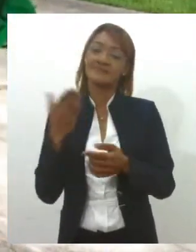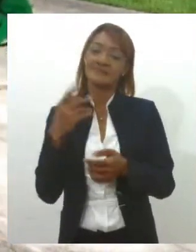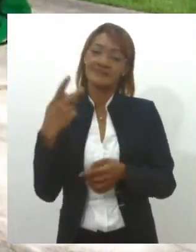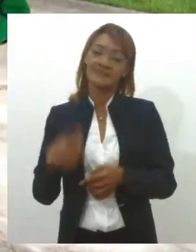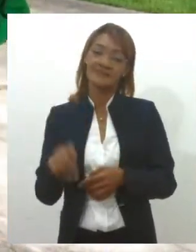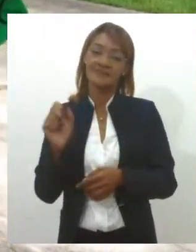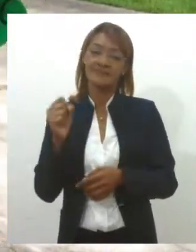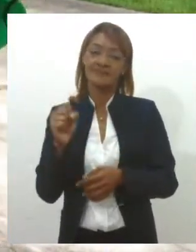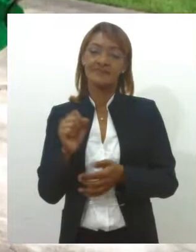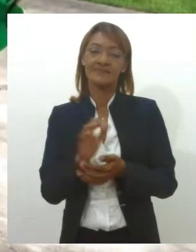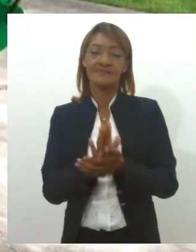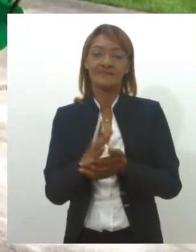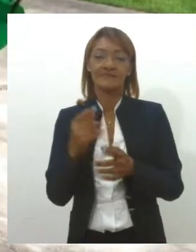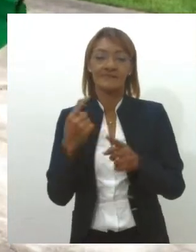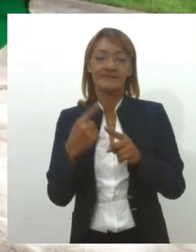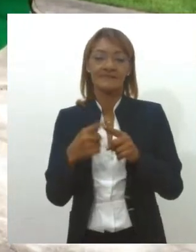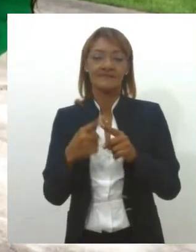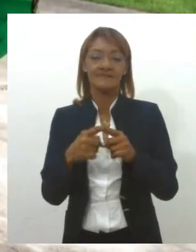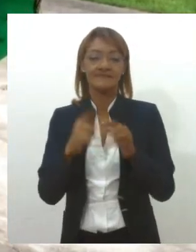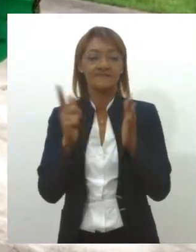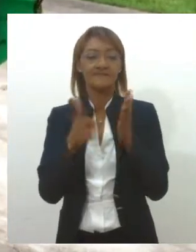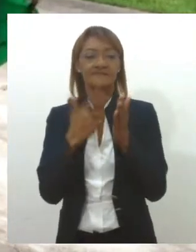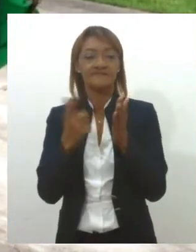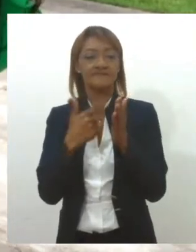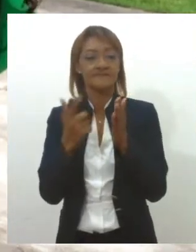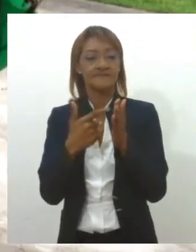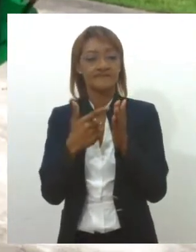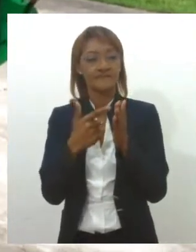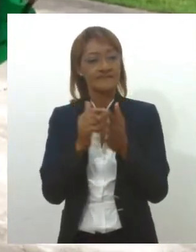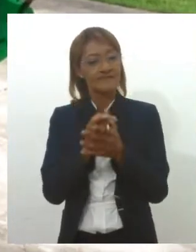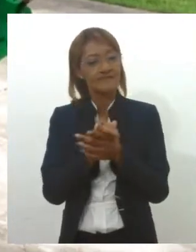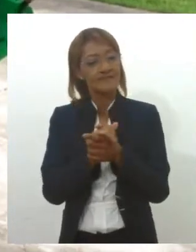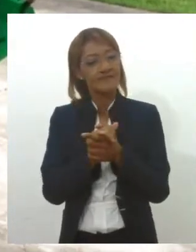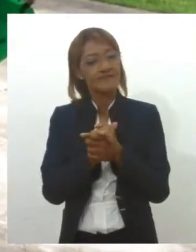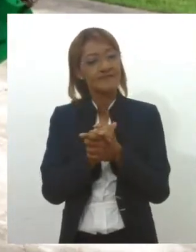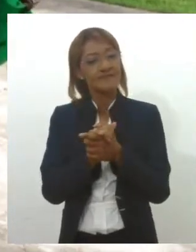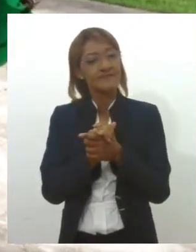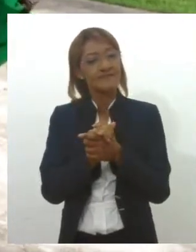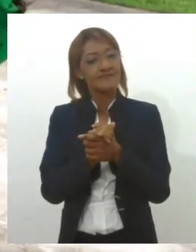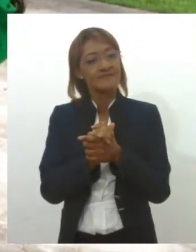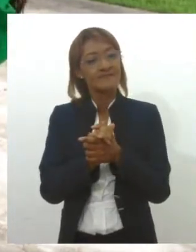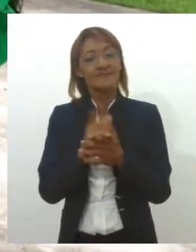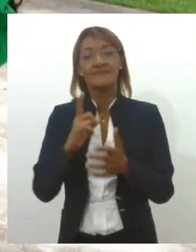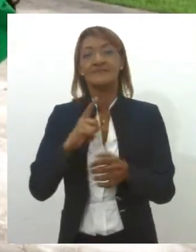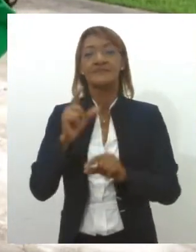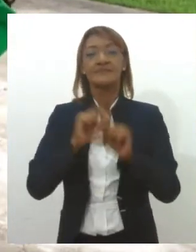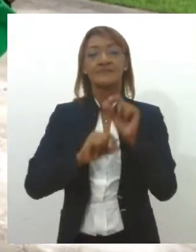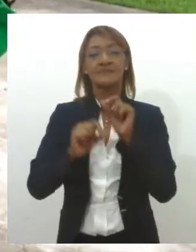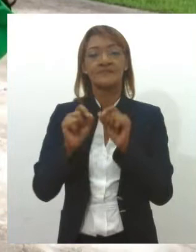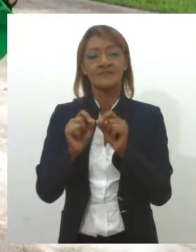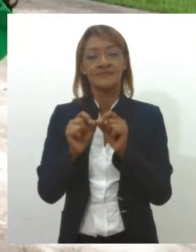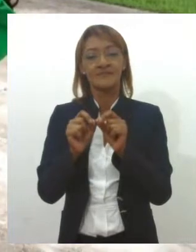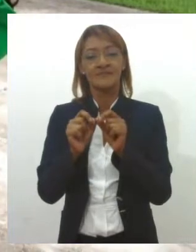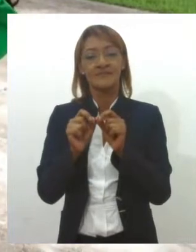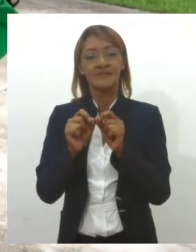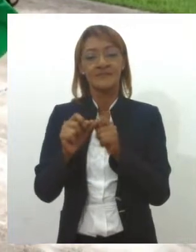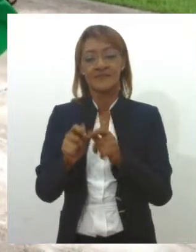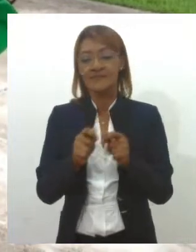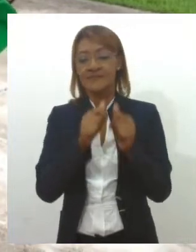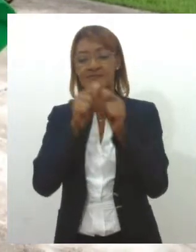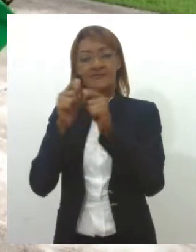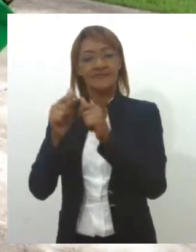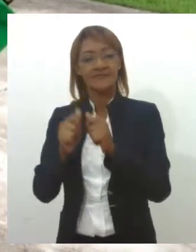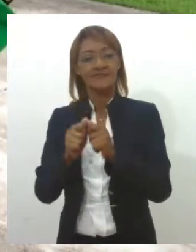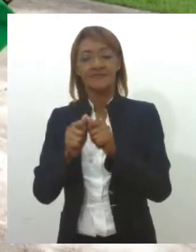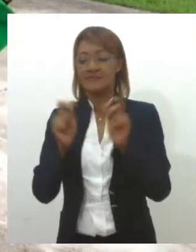semana porque ao final do livro existe um QR Code com uma playlist então naturalmente leitor ele